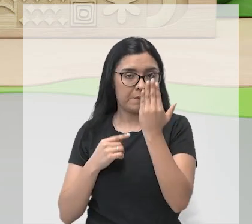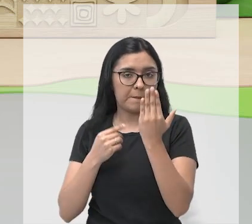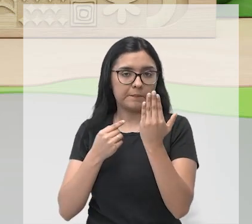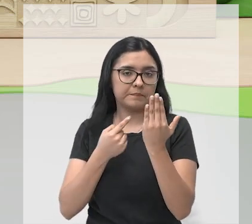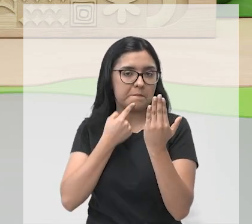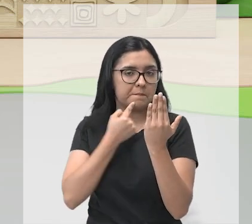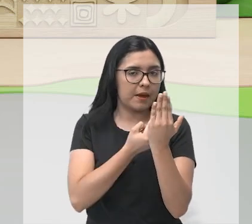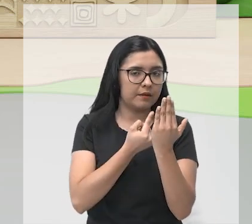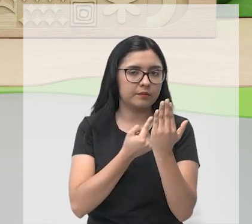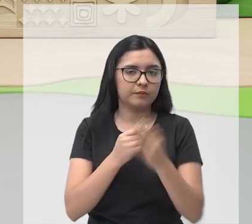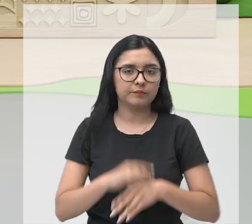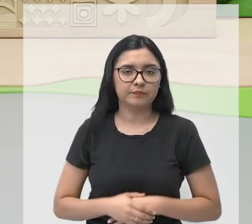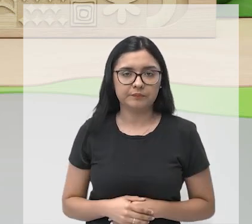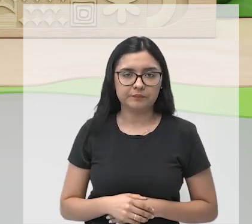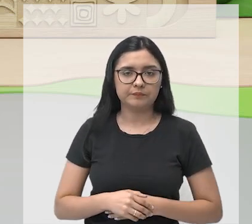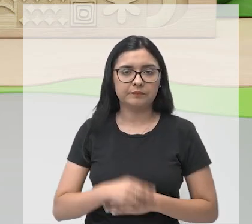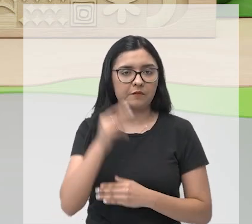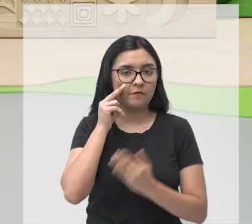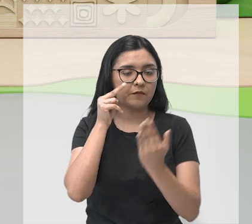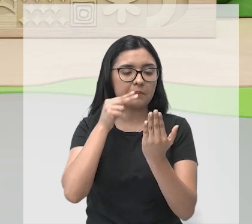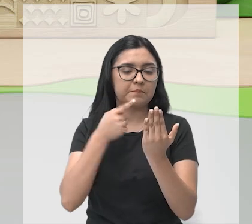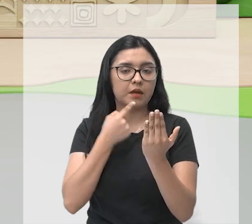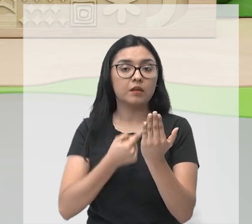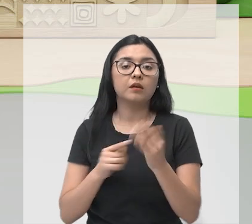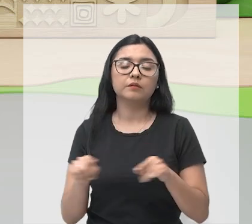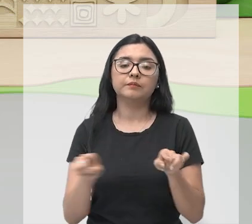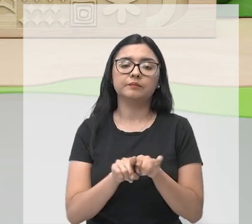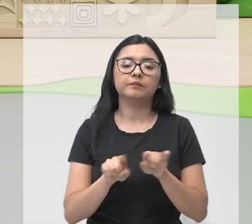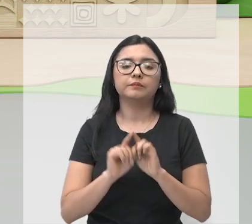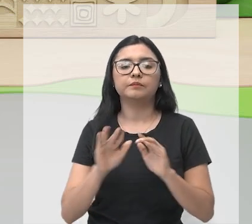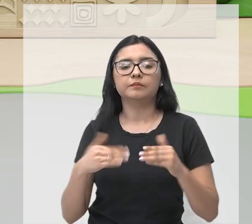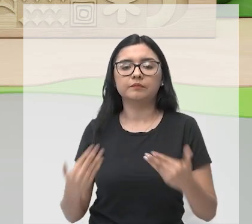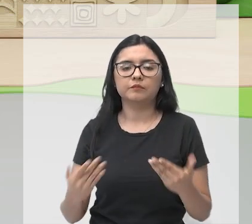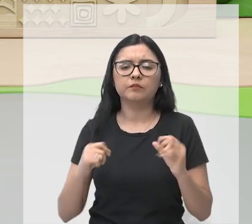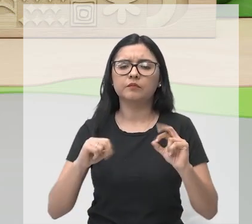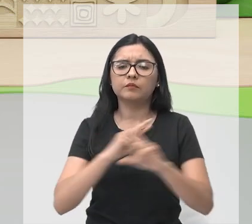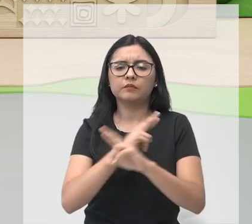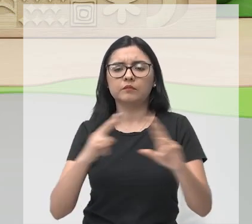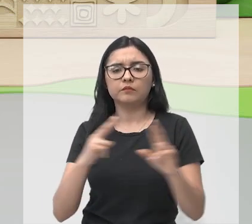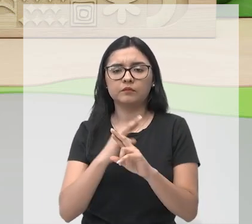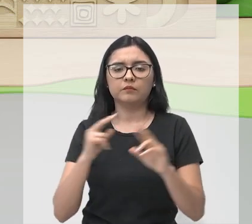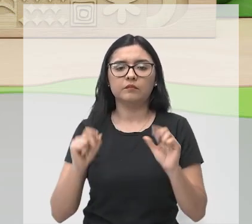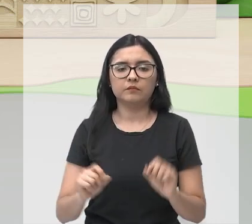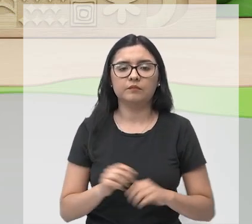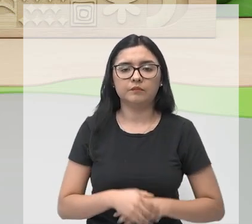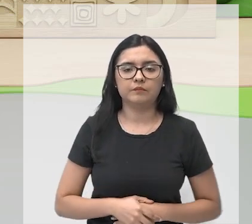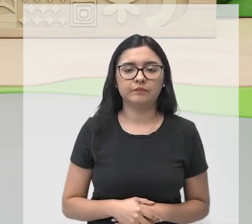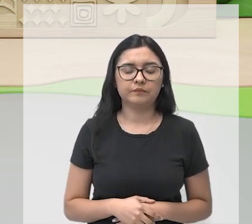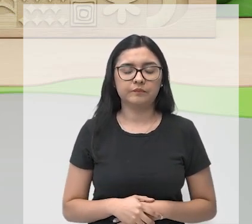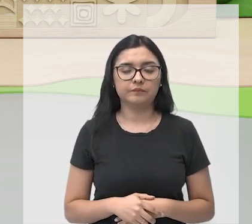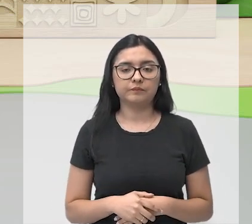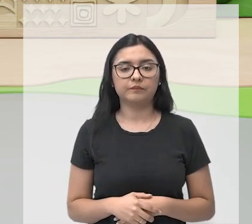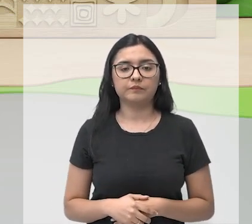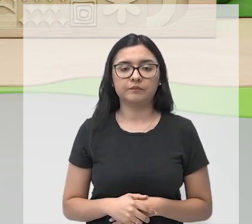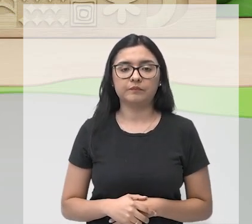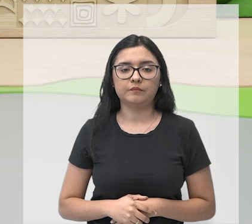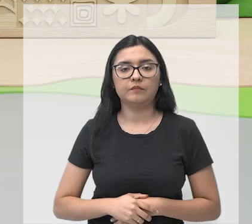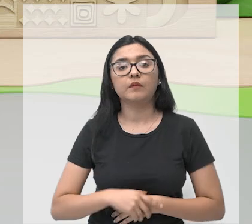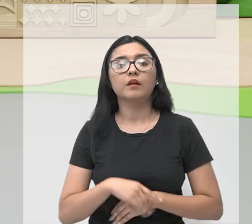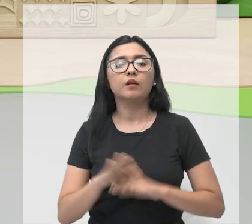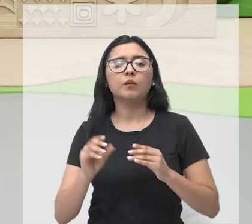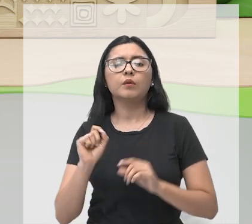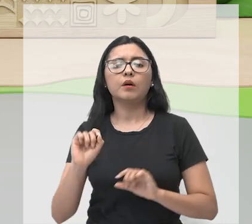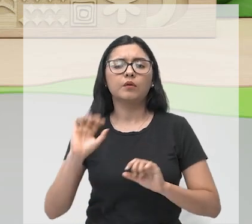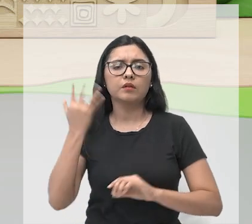pequena. E qual é a relação da refração? Ou seja, o que acontece quando a